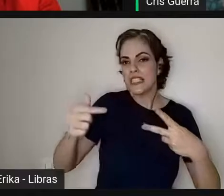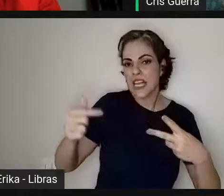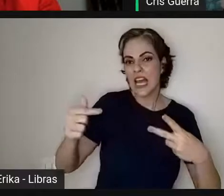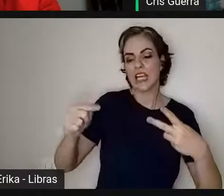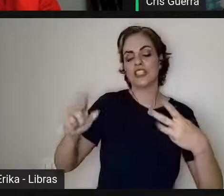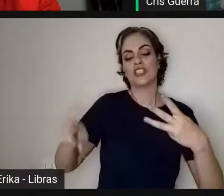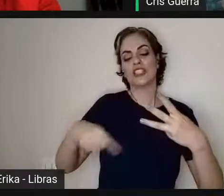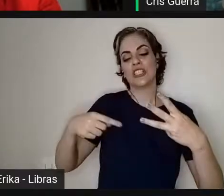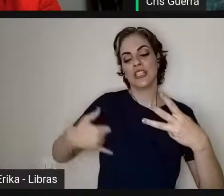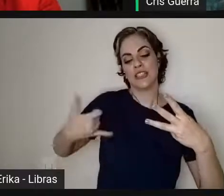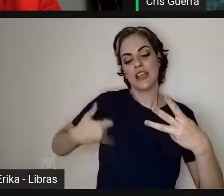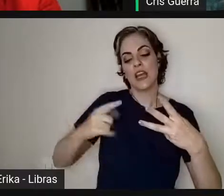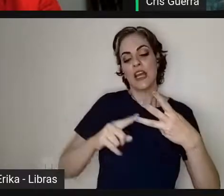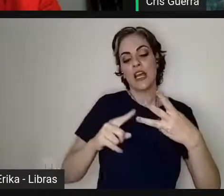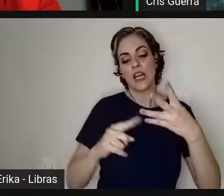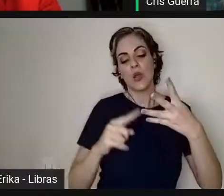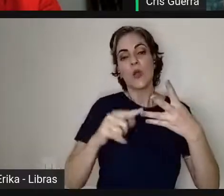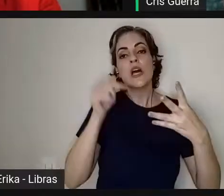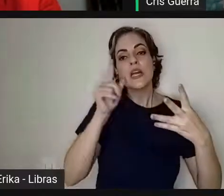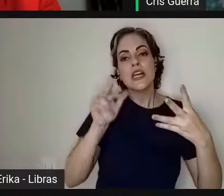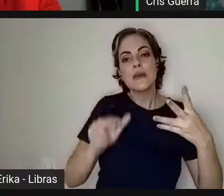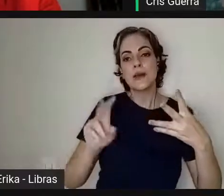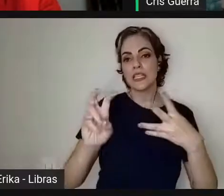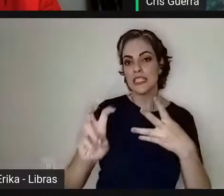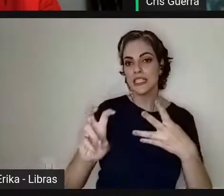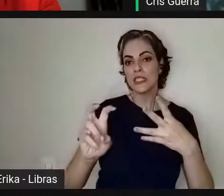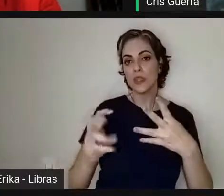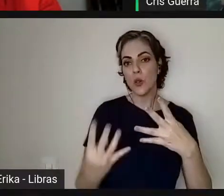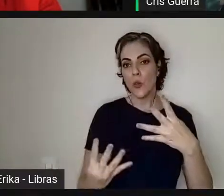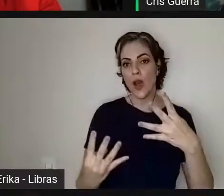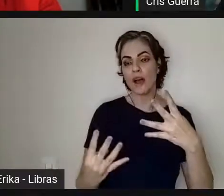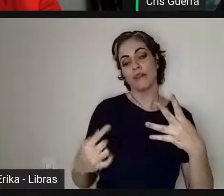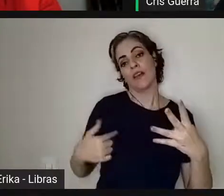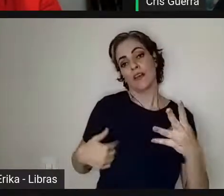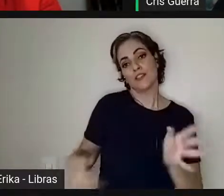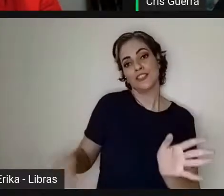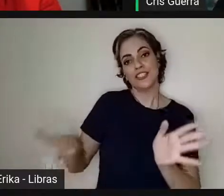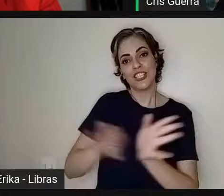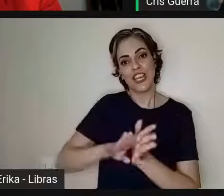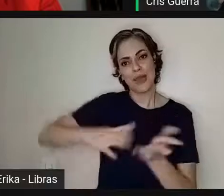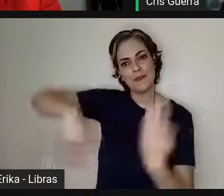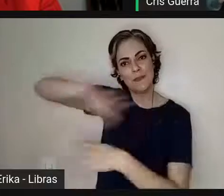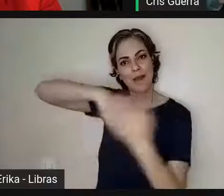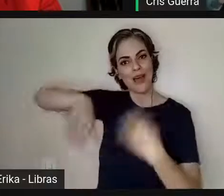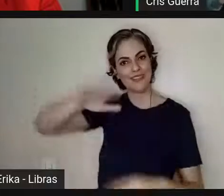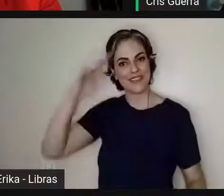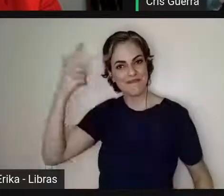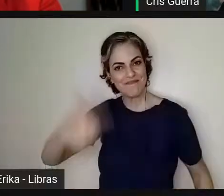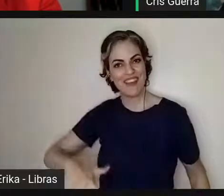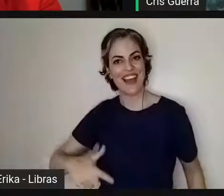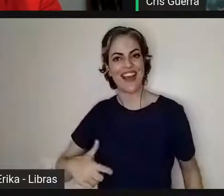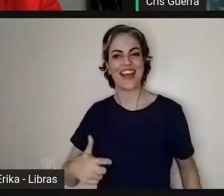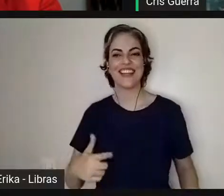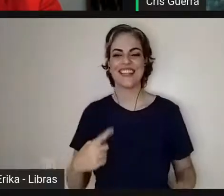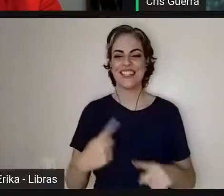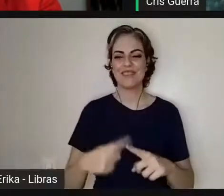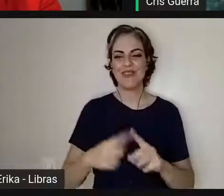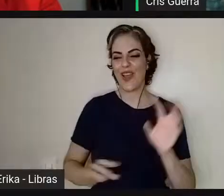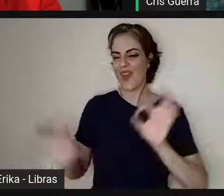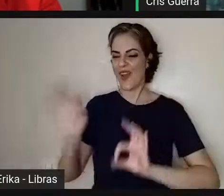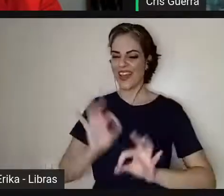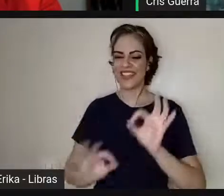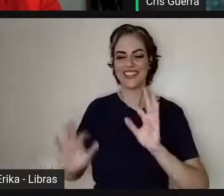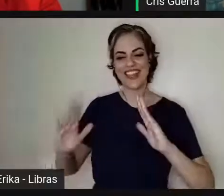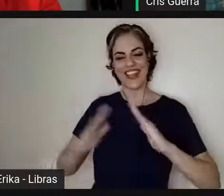e 2 irmãs de 5 e 4 anos. Então eu cheguei ali para bagunçar um pouco o coreto, tirar um pouquinho a ordem da